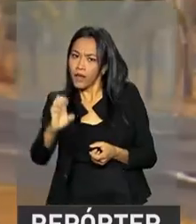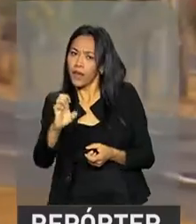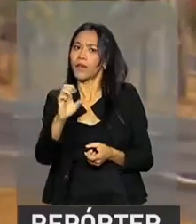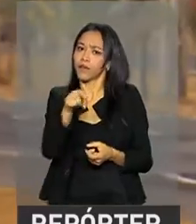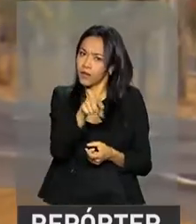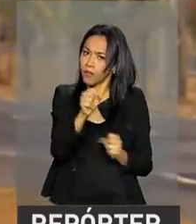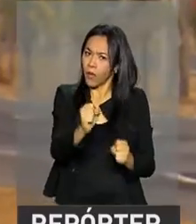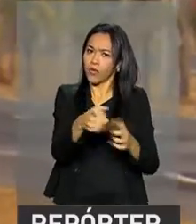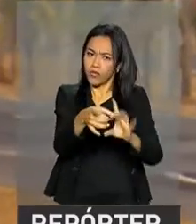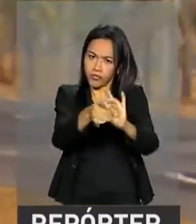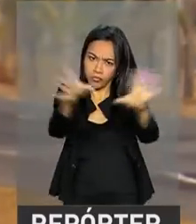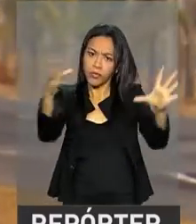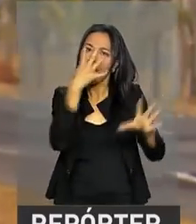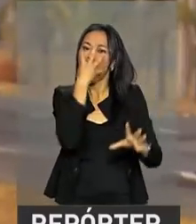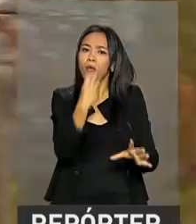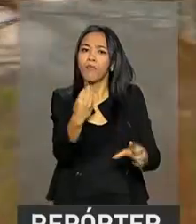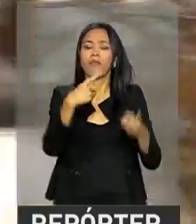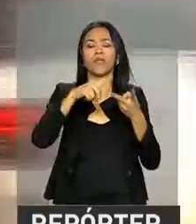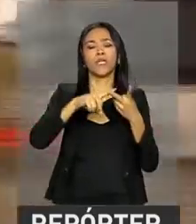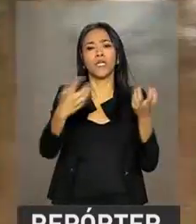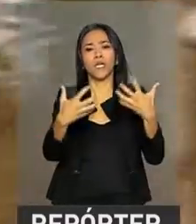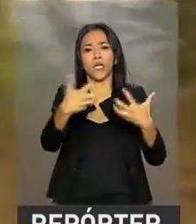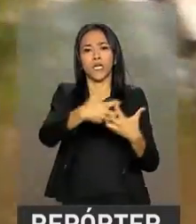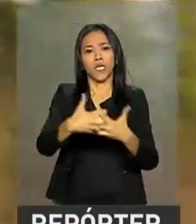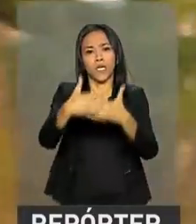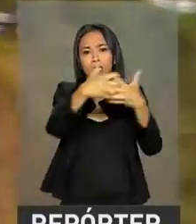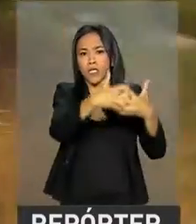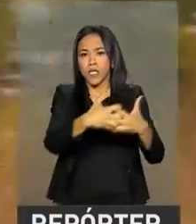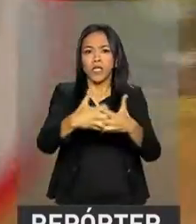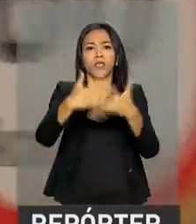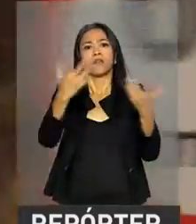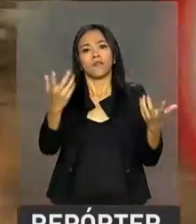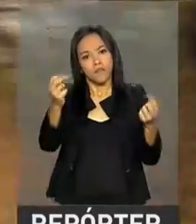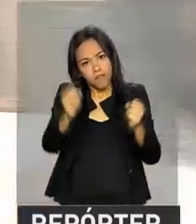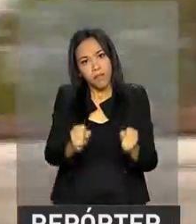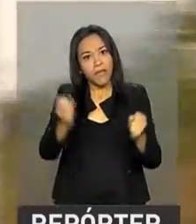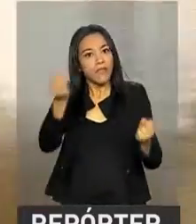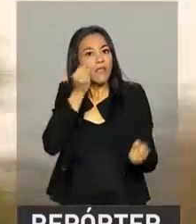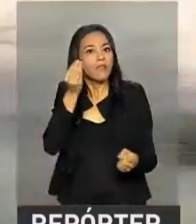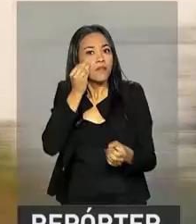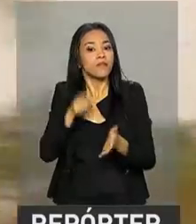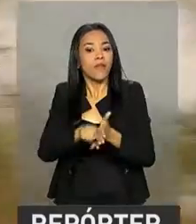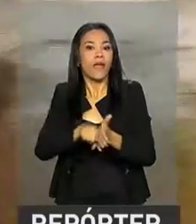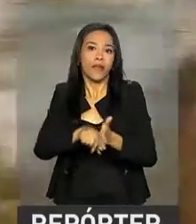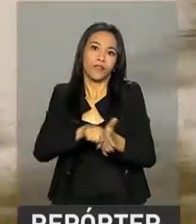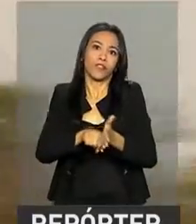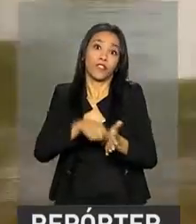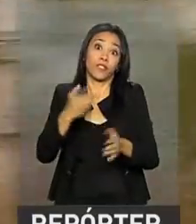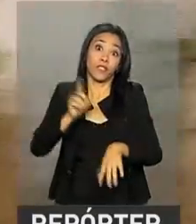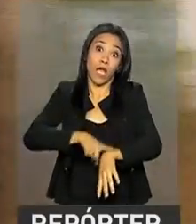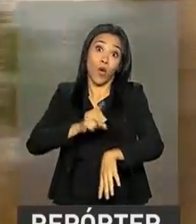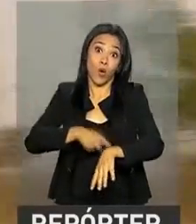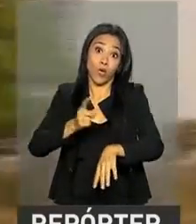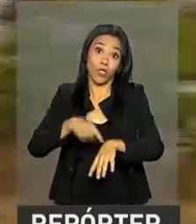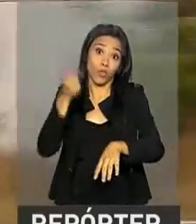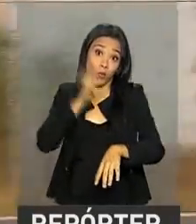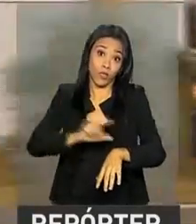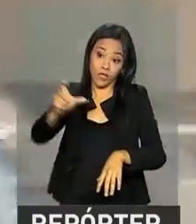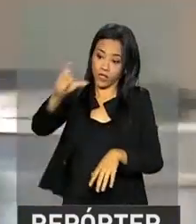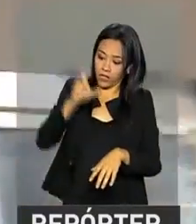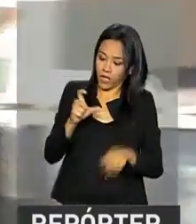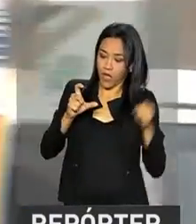a dirigir caminhões micro ônibus e ônibus façam testes toxicológicos na hora de tirar ou renovar a carteira de